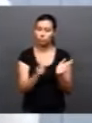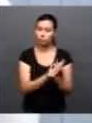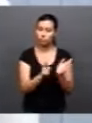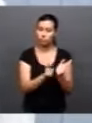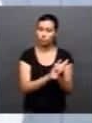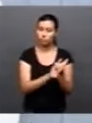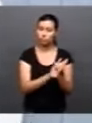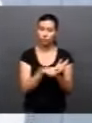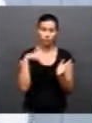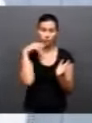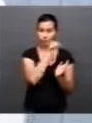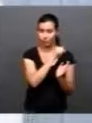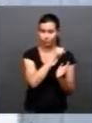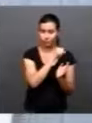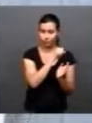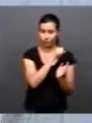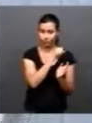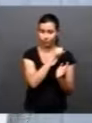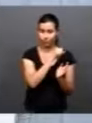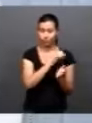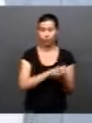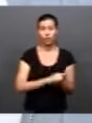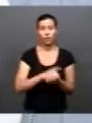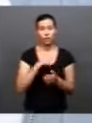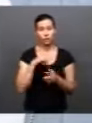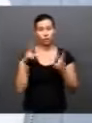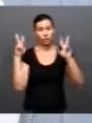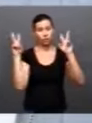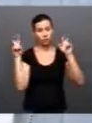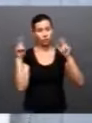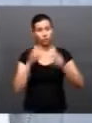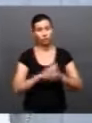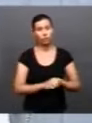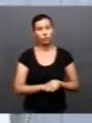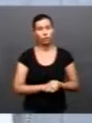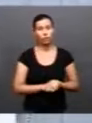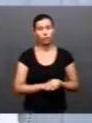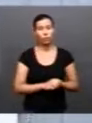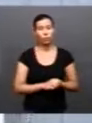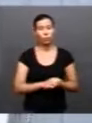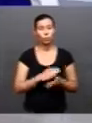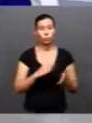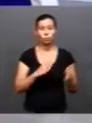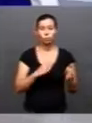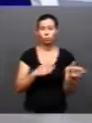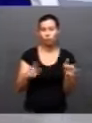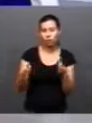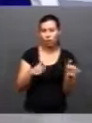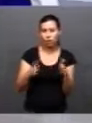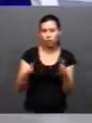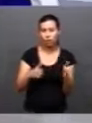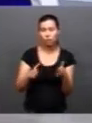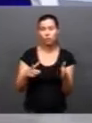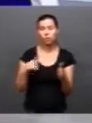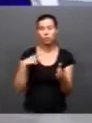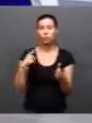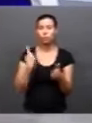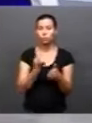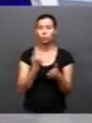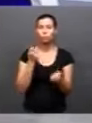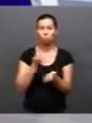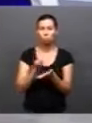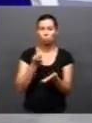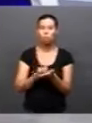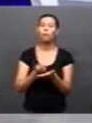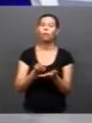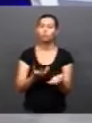ontem. Existe um jargão nosso que nós chamamos de deadline, que é o prazo. É. Tem sempre o editor cobrando cadê a matéria, cadê a matéria.